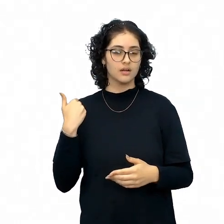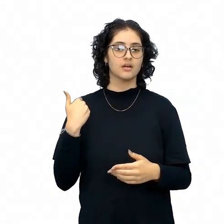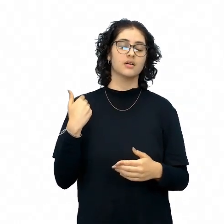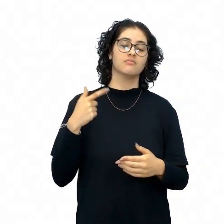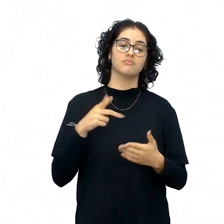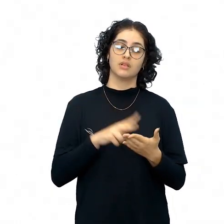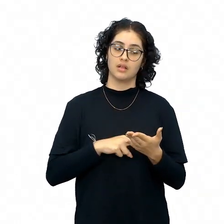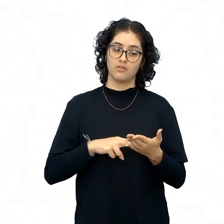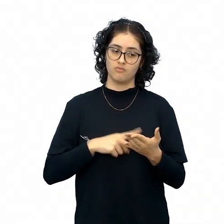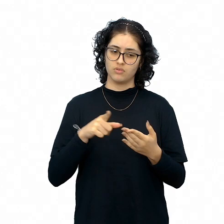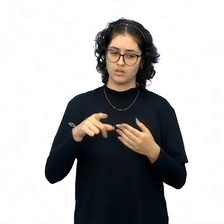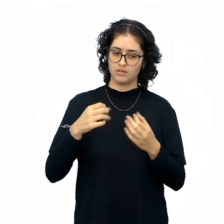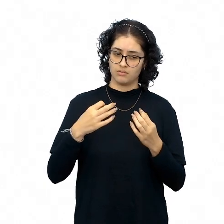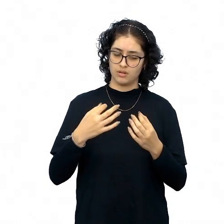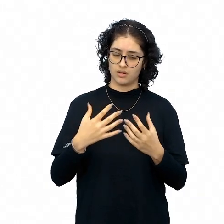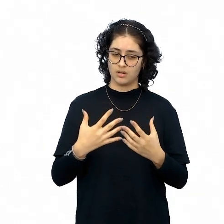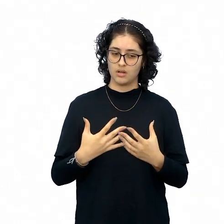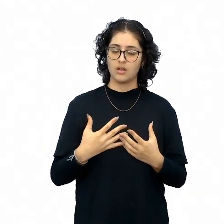você estabelece